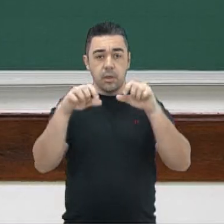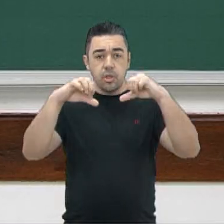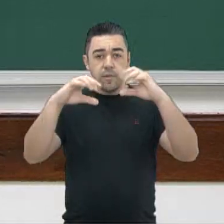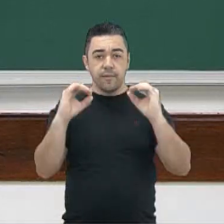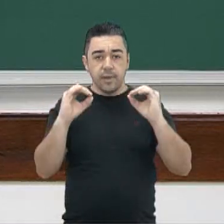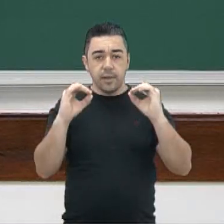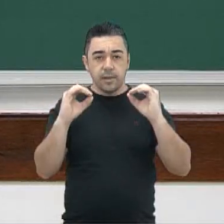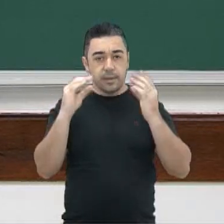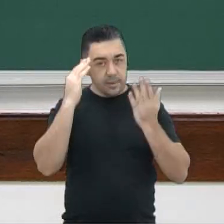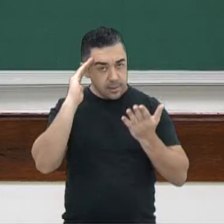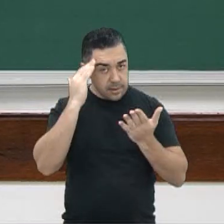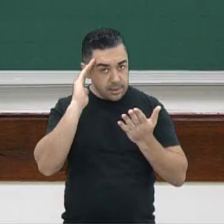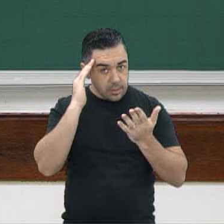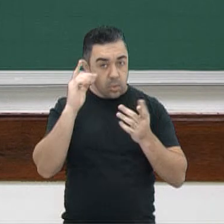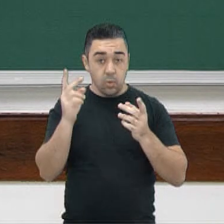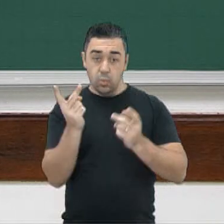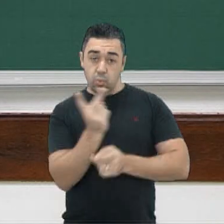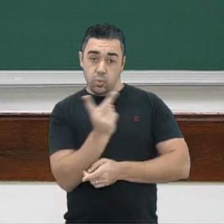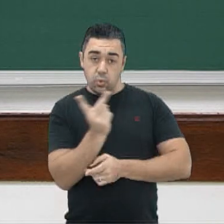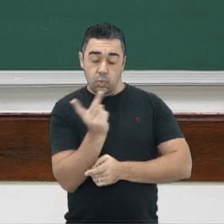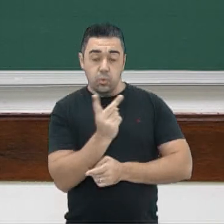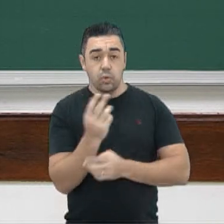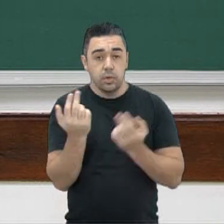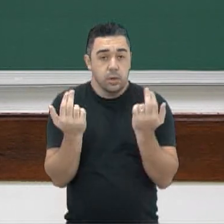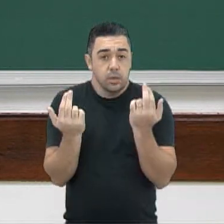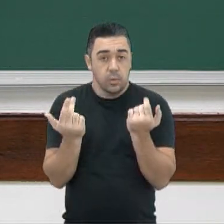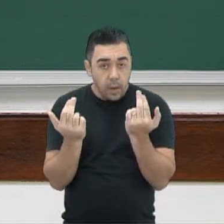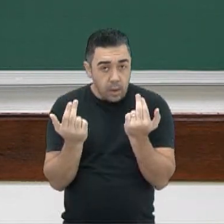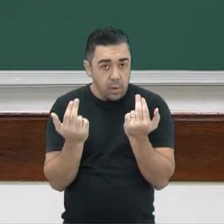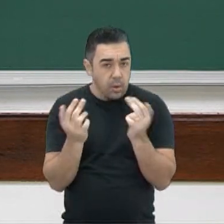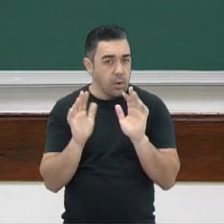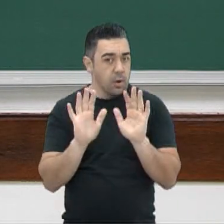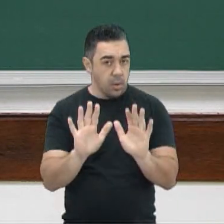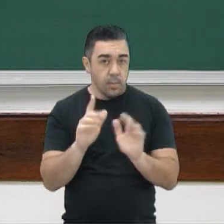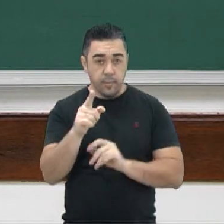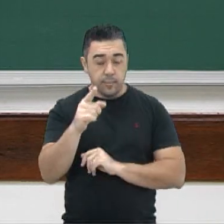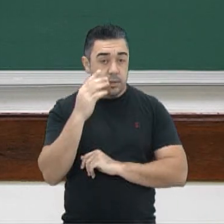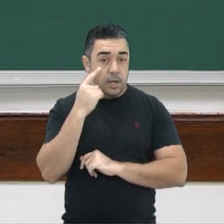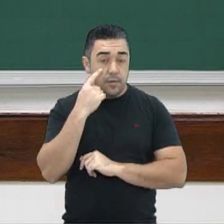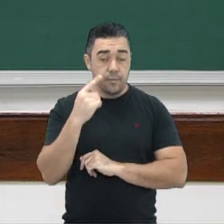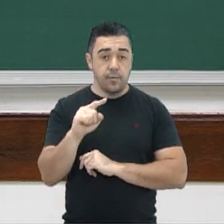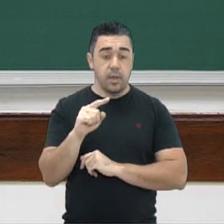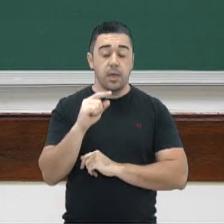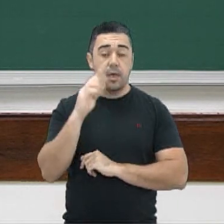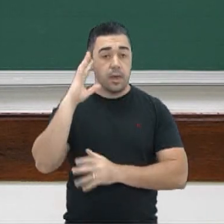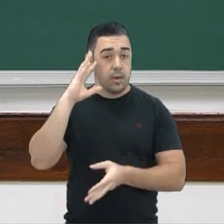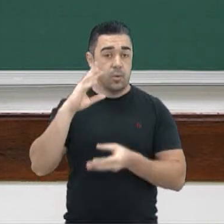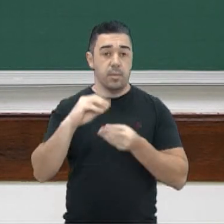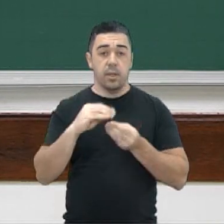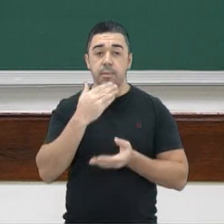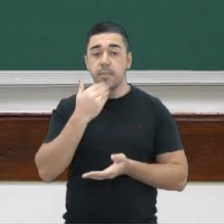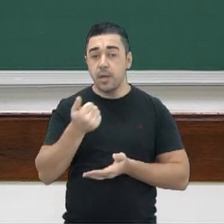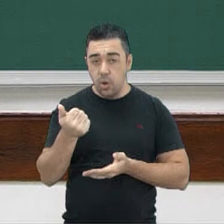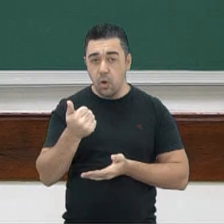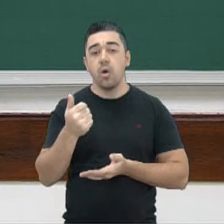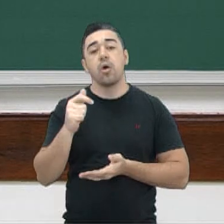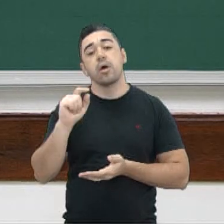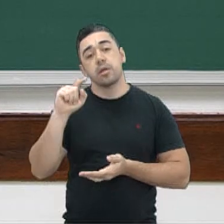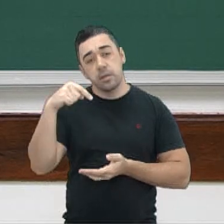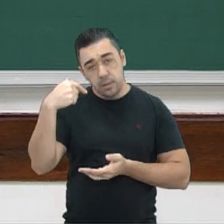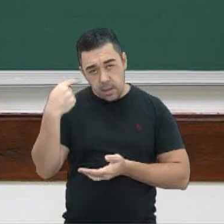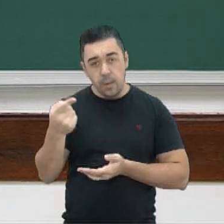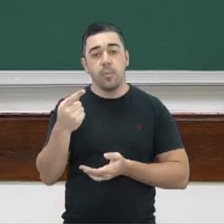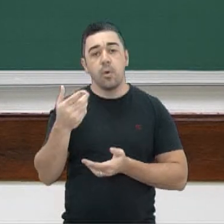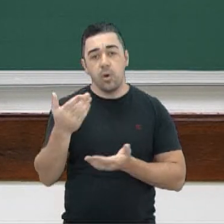lados congruentes, eles são semelhantes. Isso aqui para a gente poder visualizar melhor, para daí depois passar